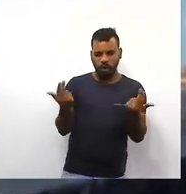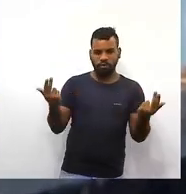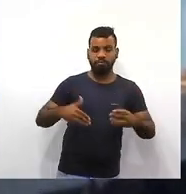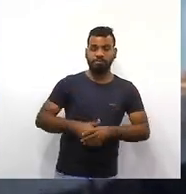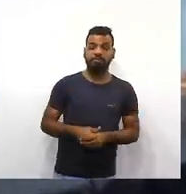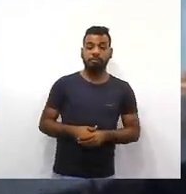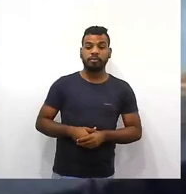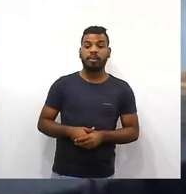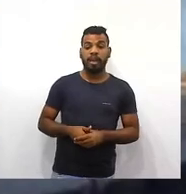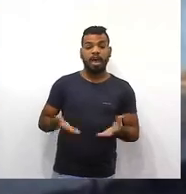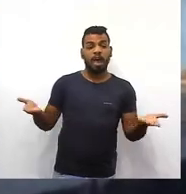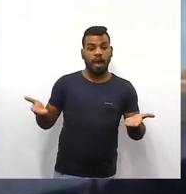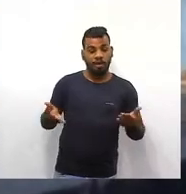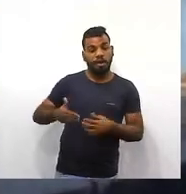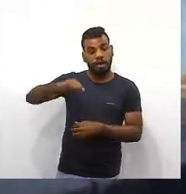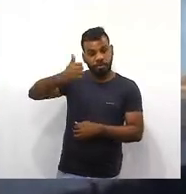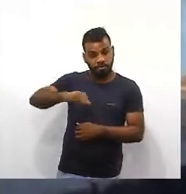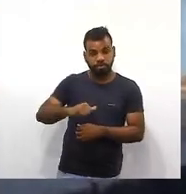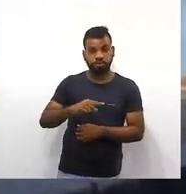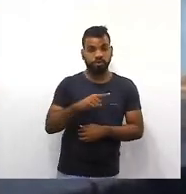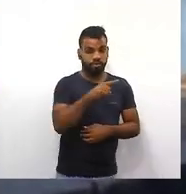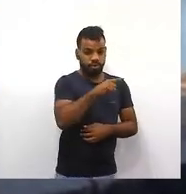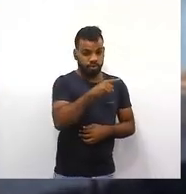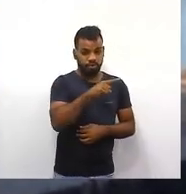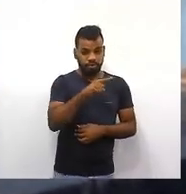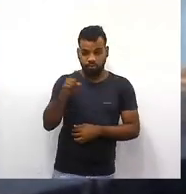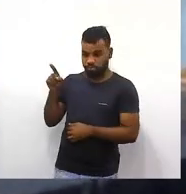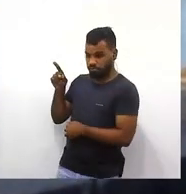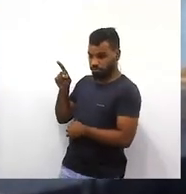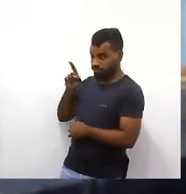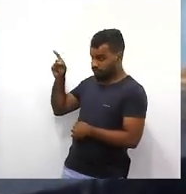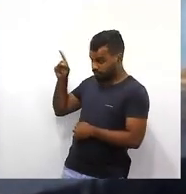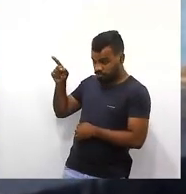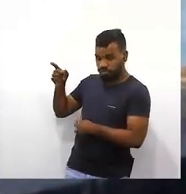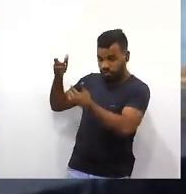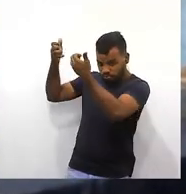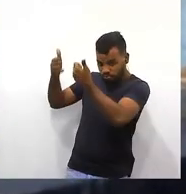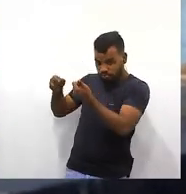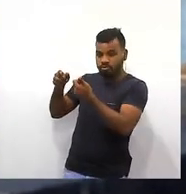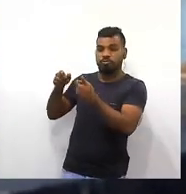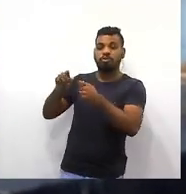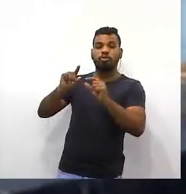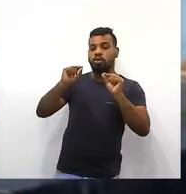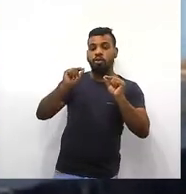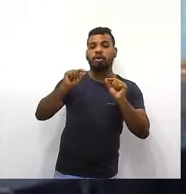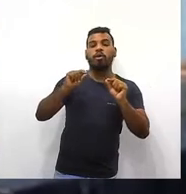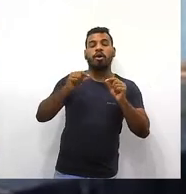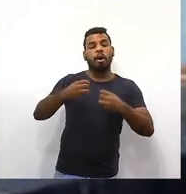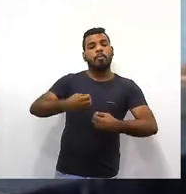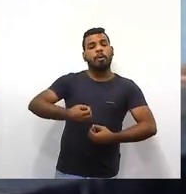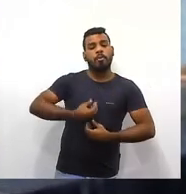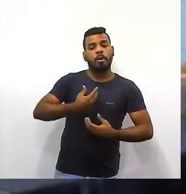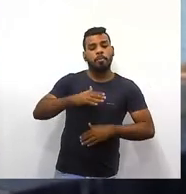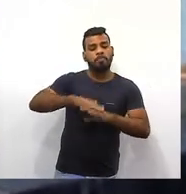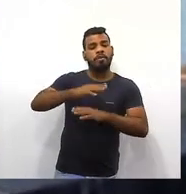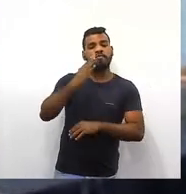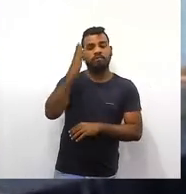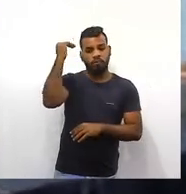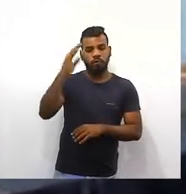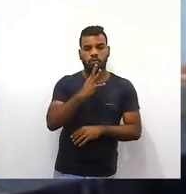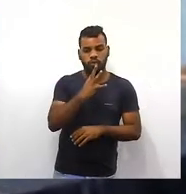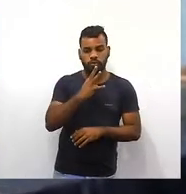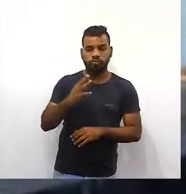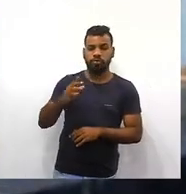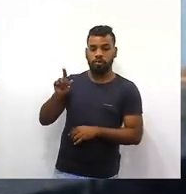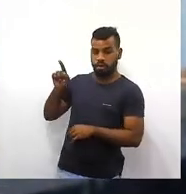Agora nós vamos analisar um pouco, discutir um pouco sobre o poema Morte e Vida Severina, que é o poema mais conhecido do João Cabral de Melo Neto, né? Morte